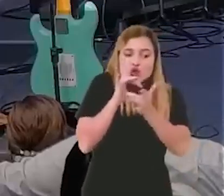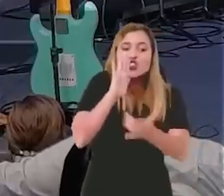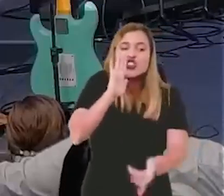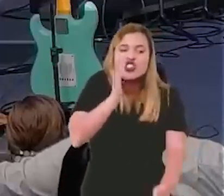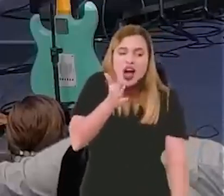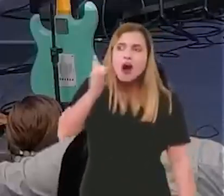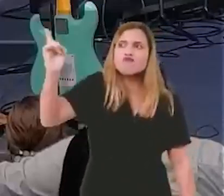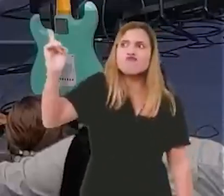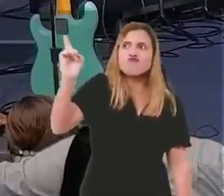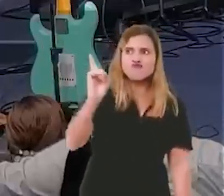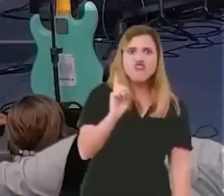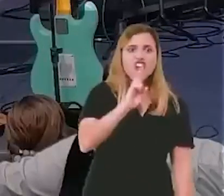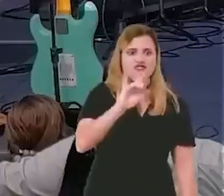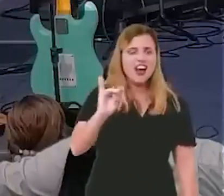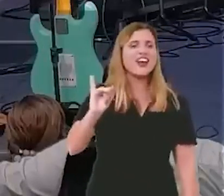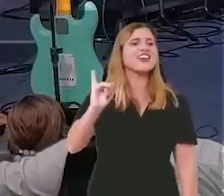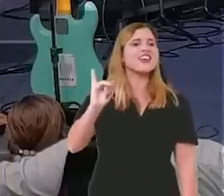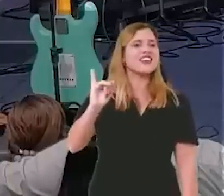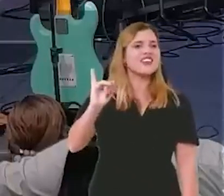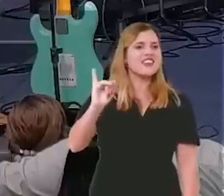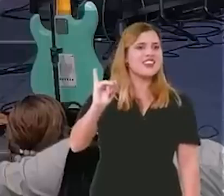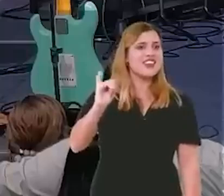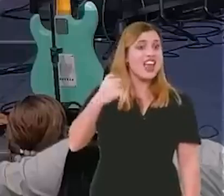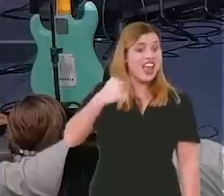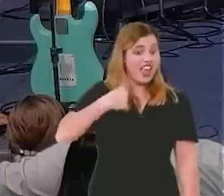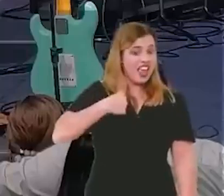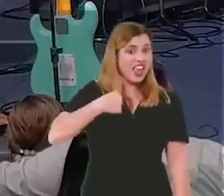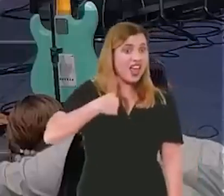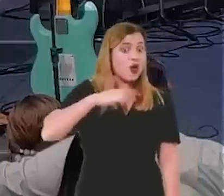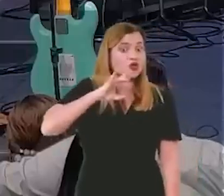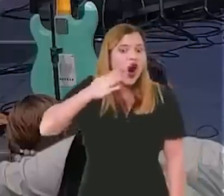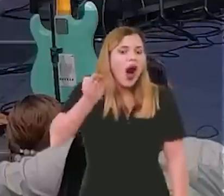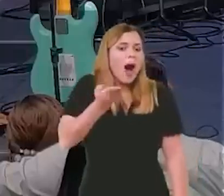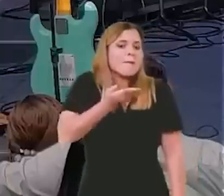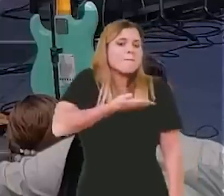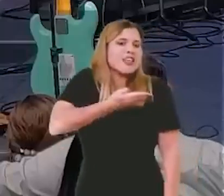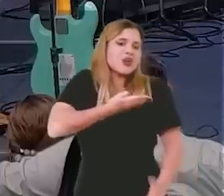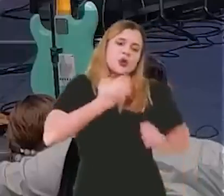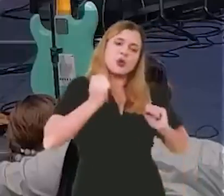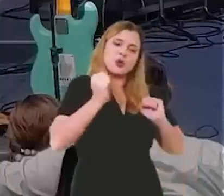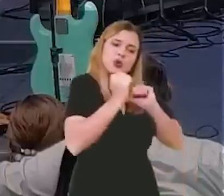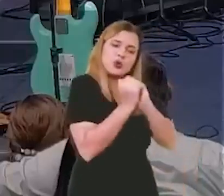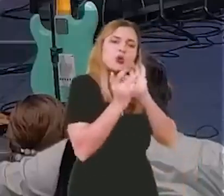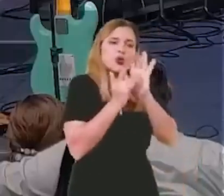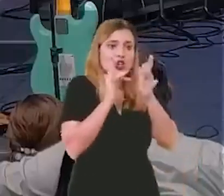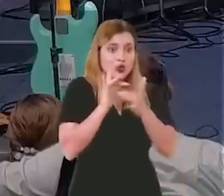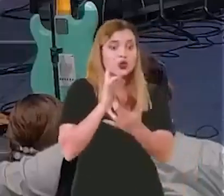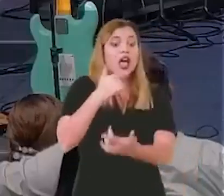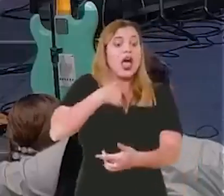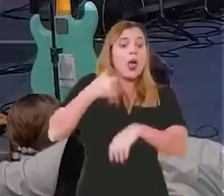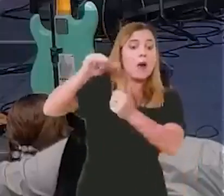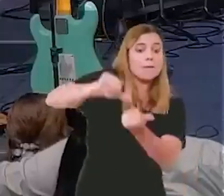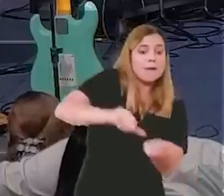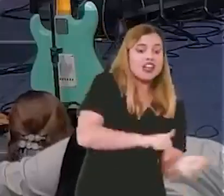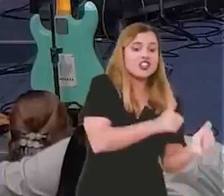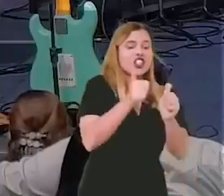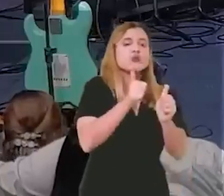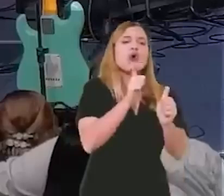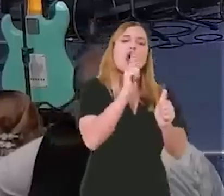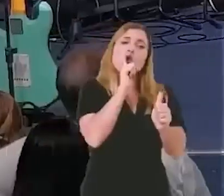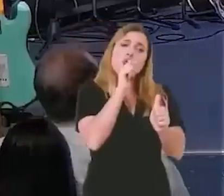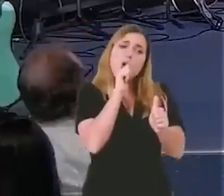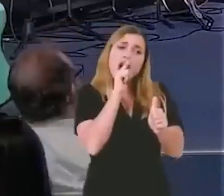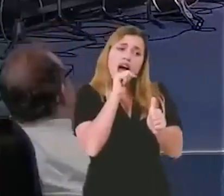mundo. Eu não sou o noivo, não. Eu sou apenas um amigo do noivo. Eu batizo com água, mas aquele que vem depois de mim é